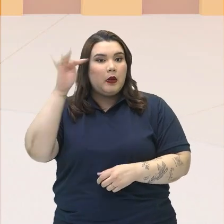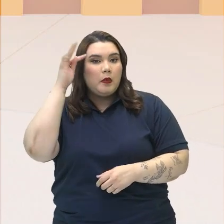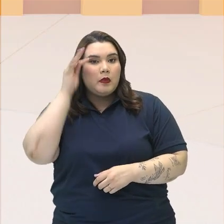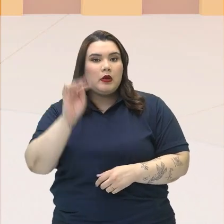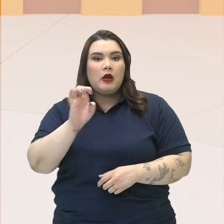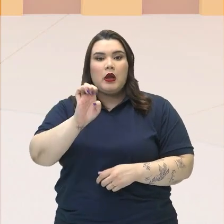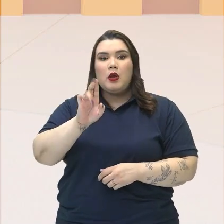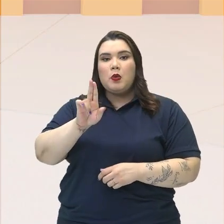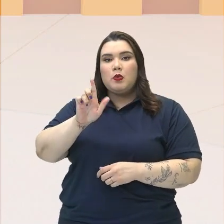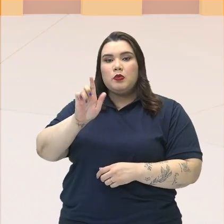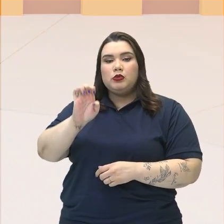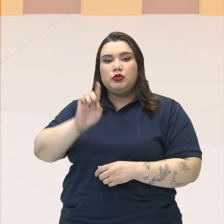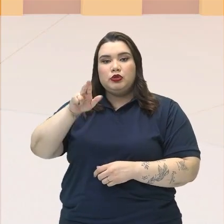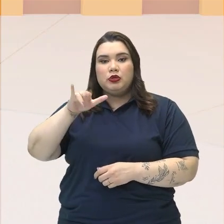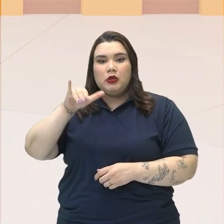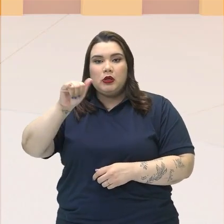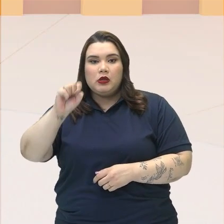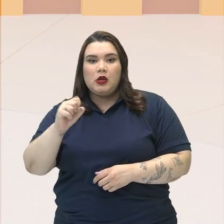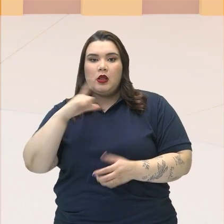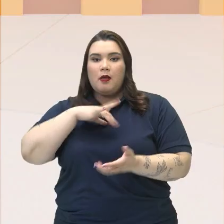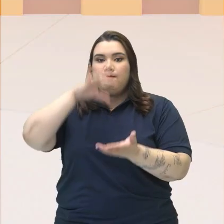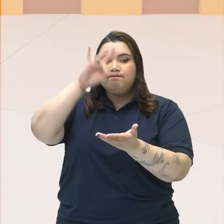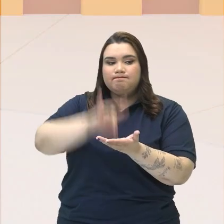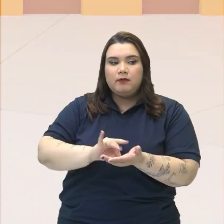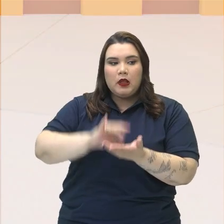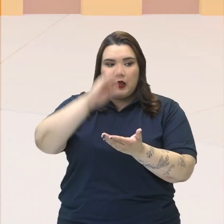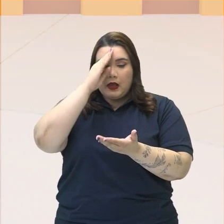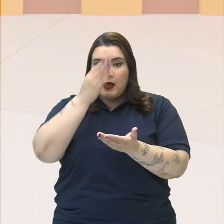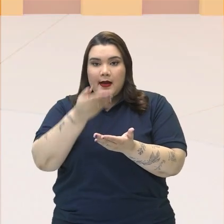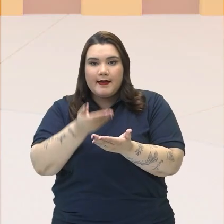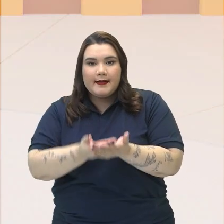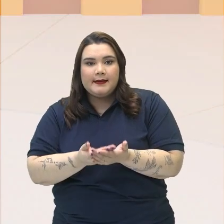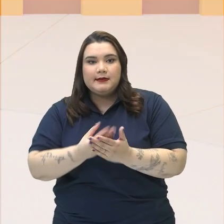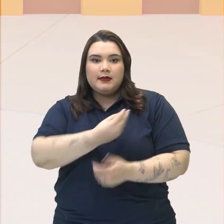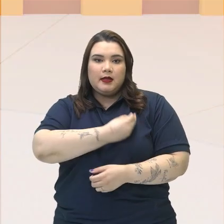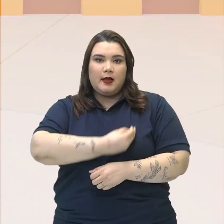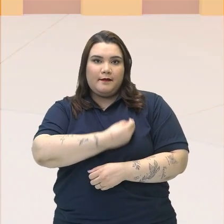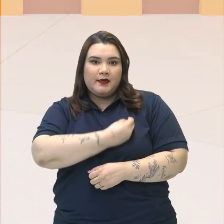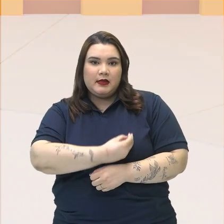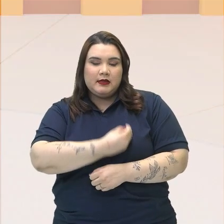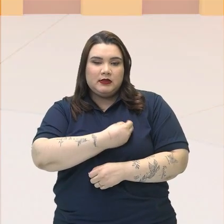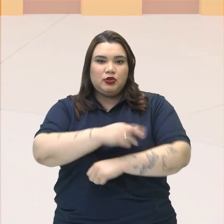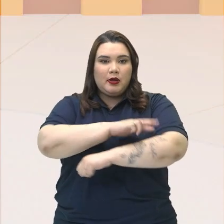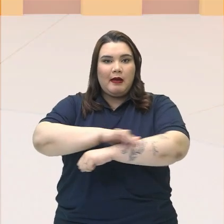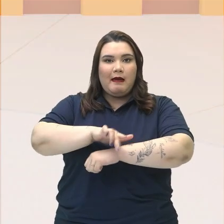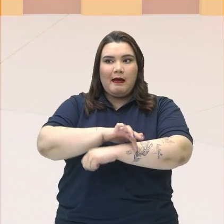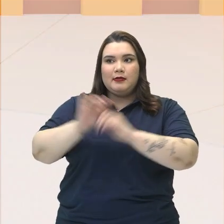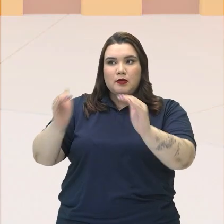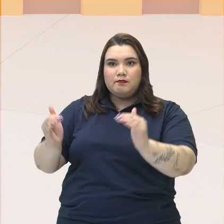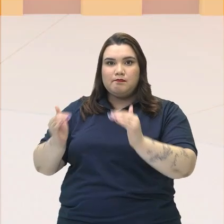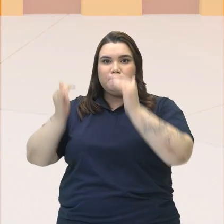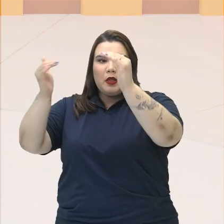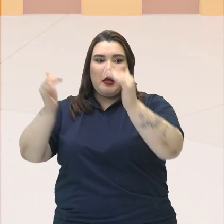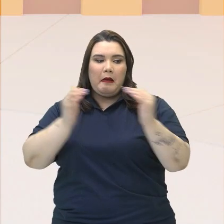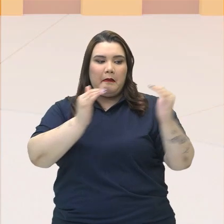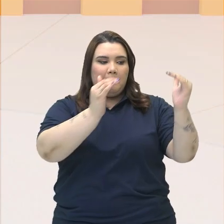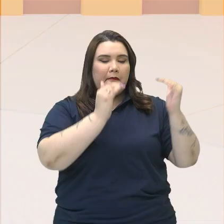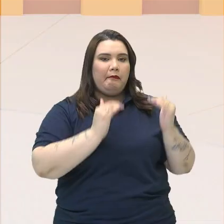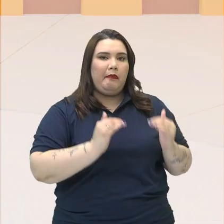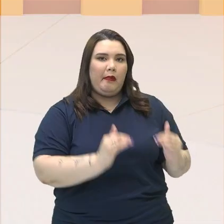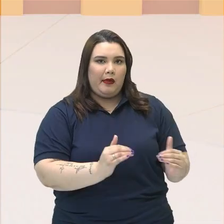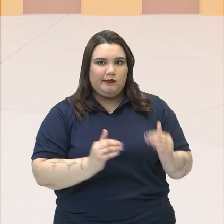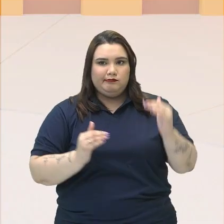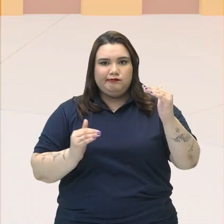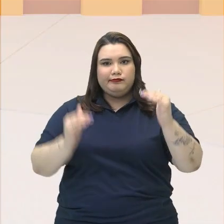eugênicas elas vão se consolidar como a crença na existência de raças superiores e inferiores. Então,